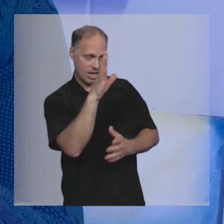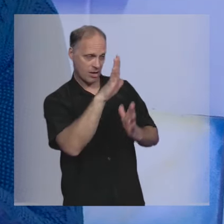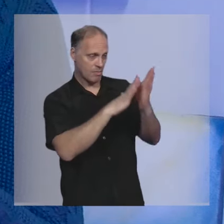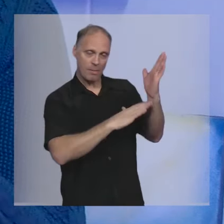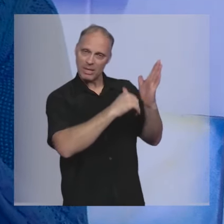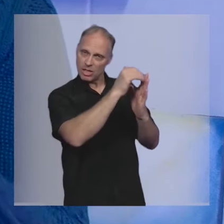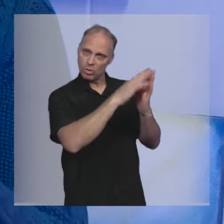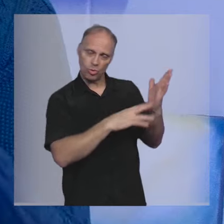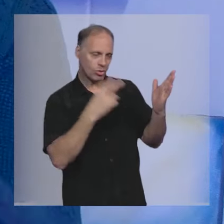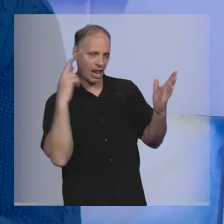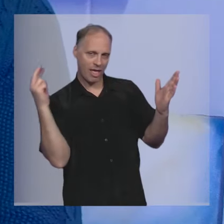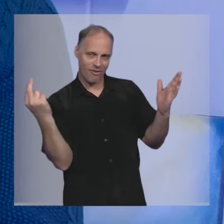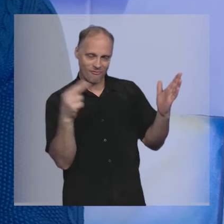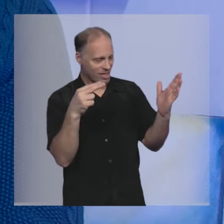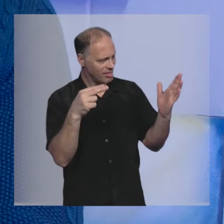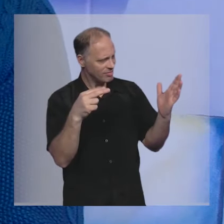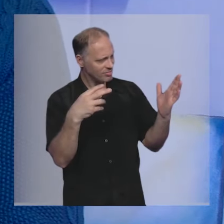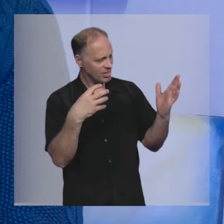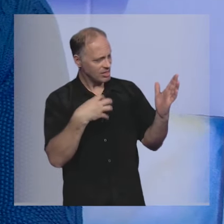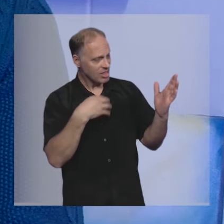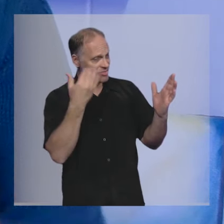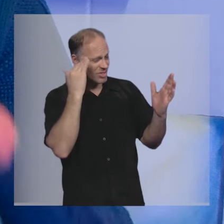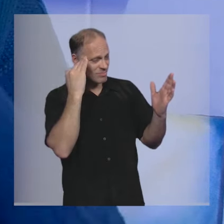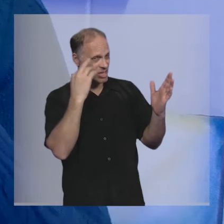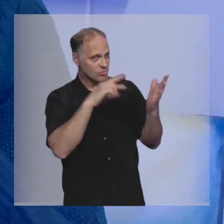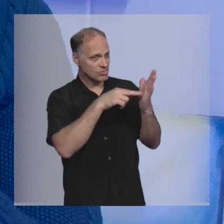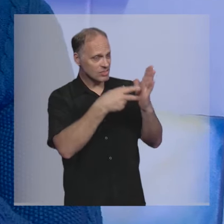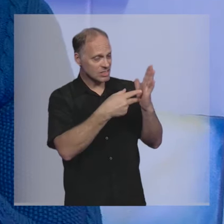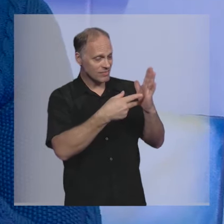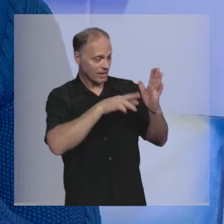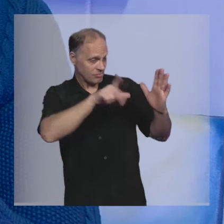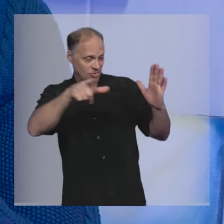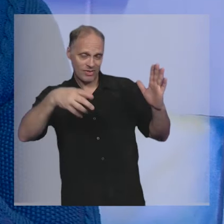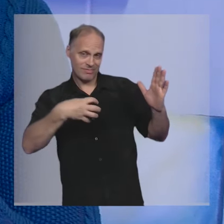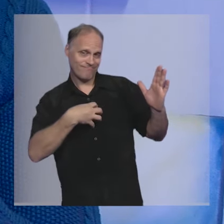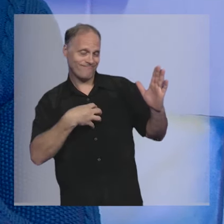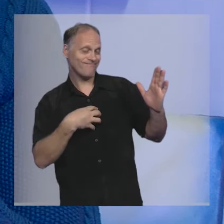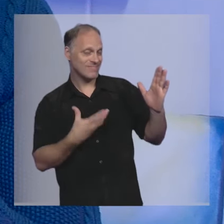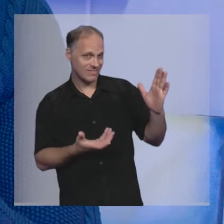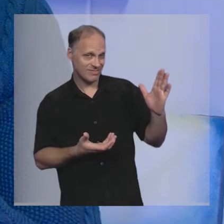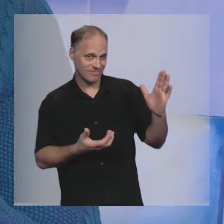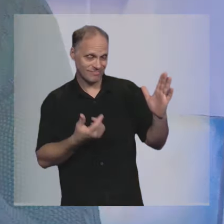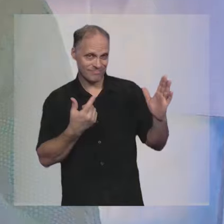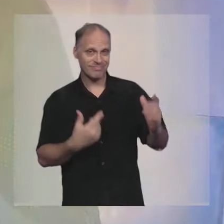ele a vê de uma forma diferente, ele a vê com as suas próprias vivências.